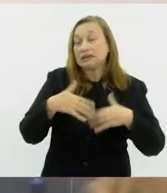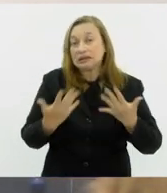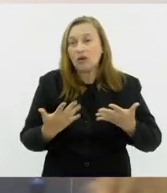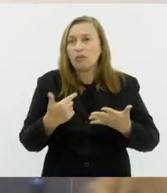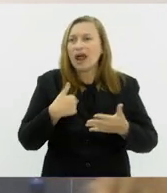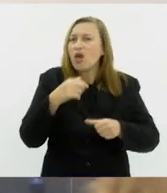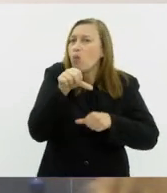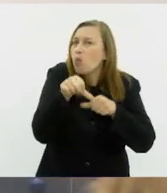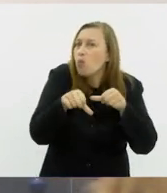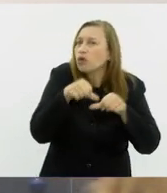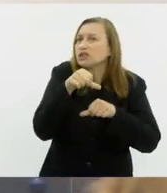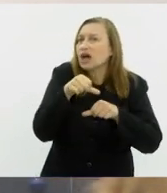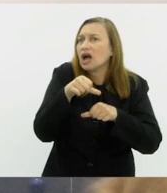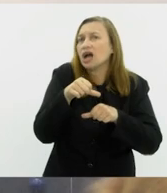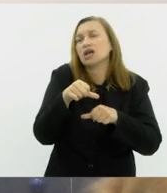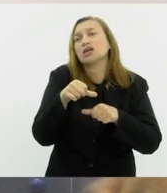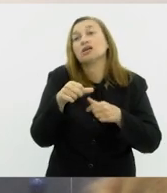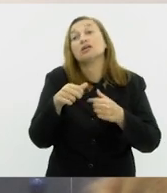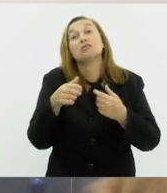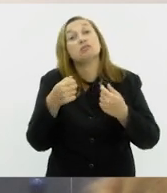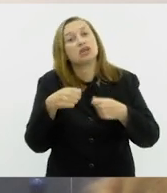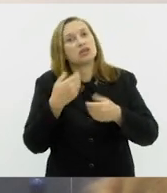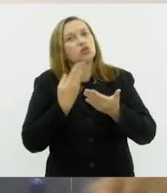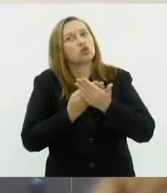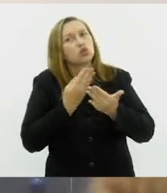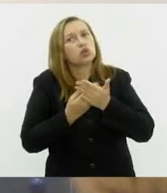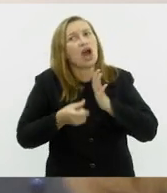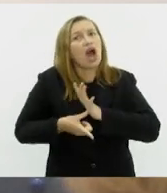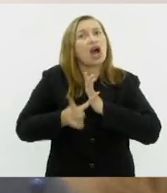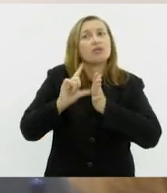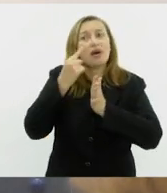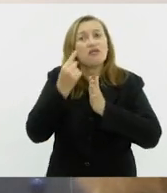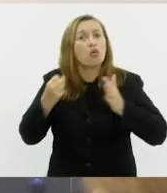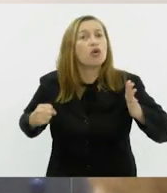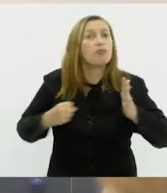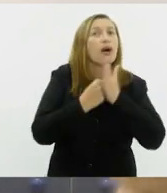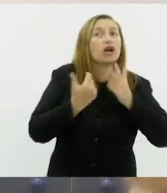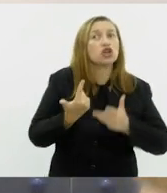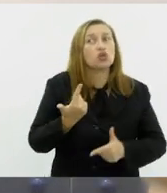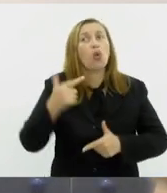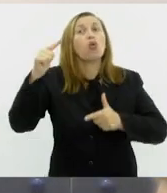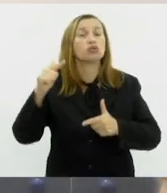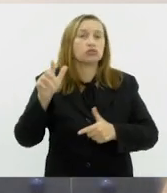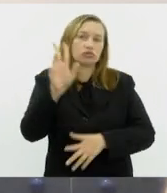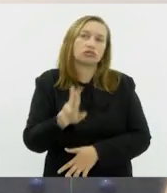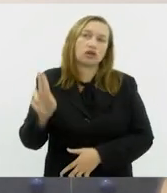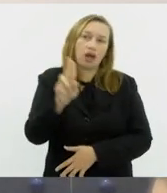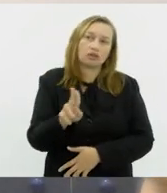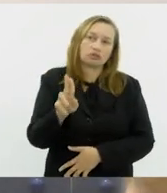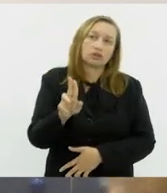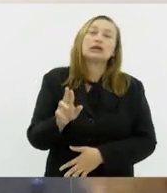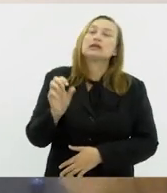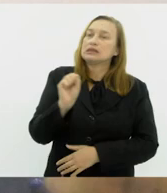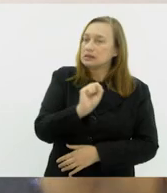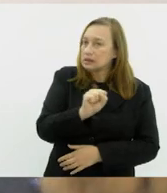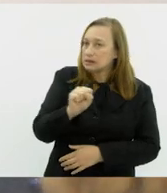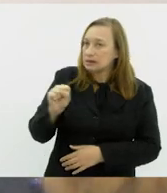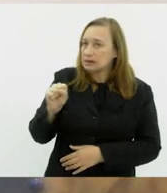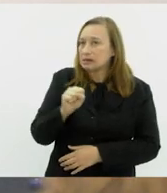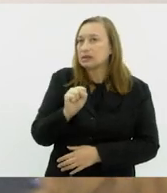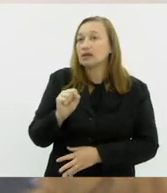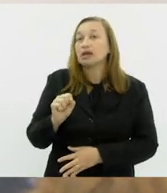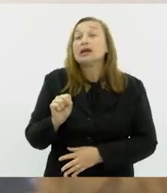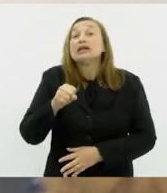mudar alguma coisa, nós temos que estudar e ver qual o impacto disso em outros usuários. Não, sim, estudar, claro, sempre. Mas, por favor,